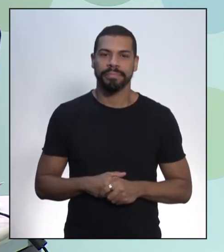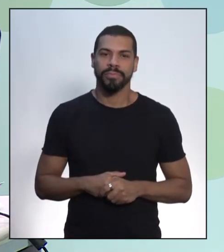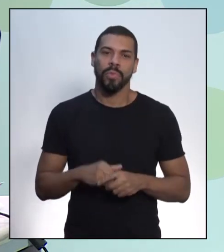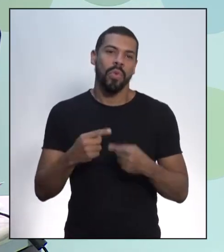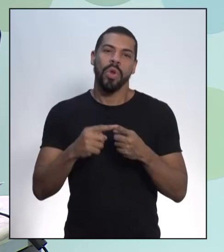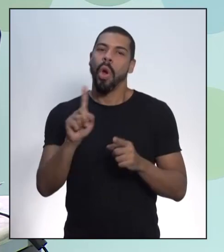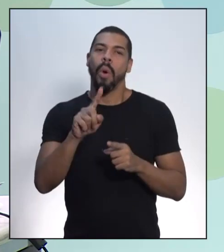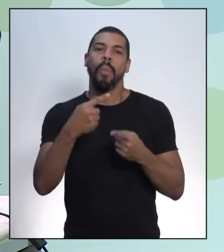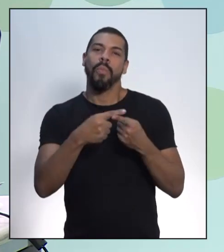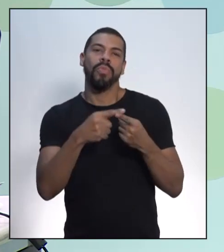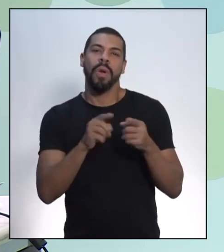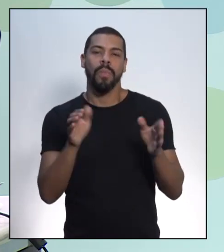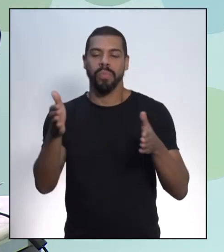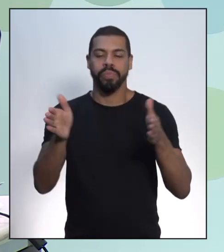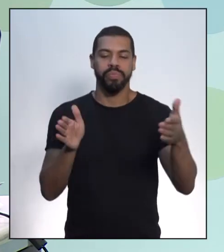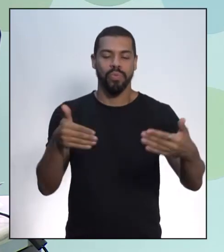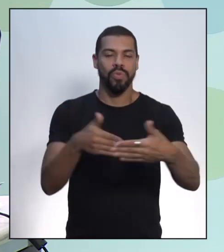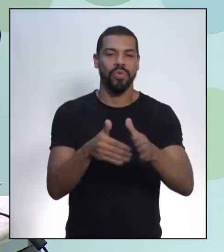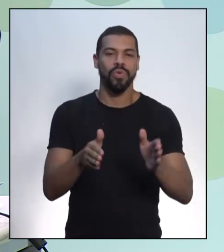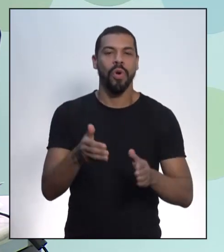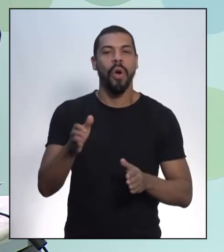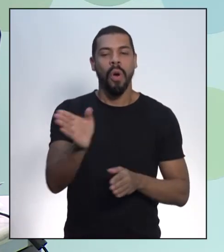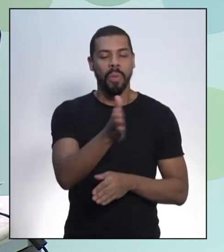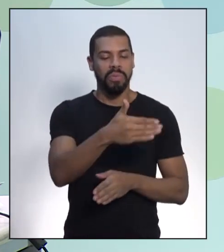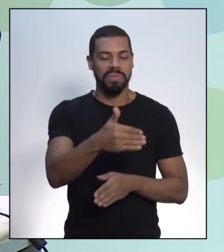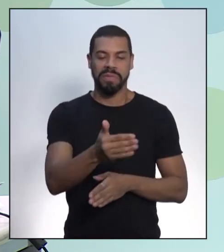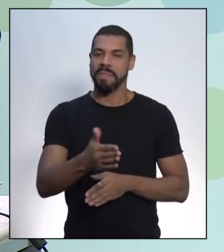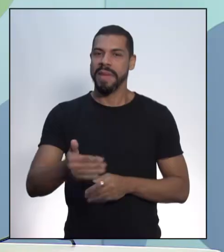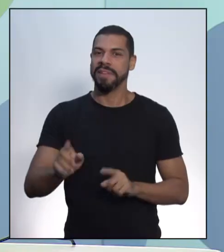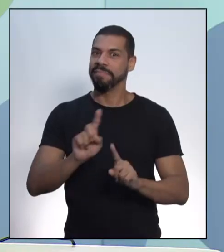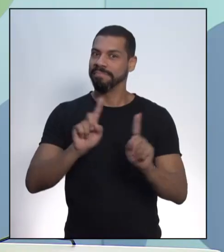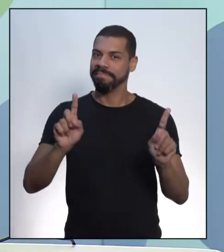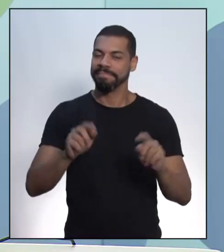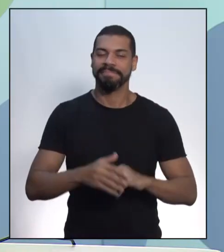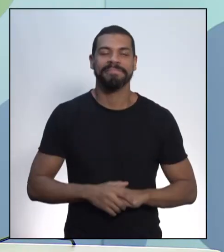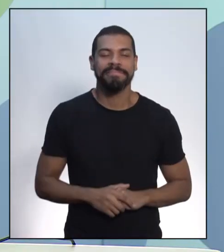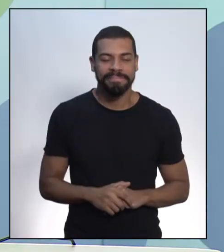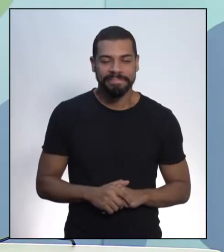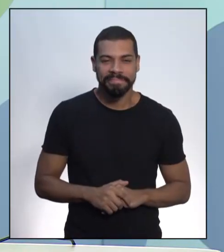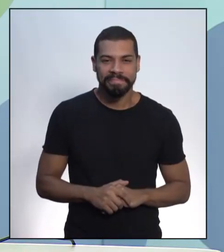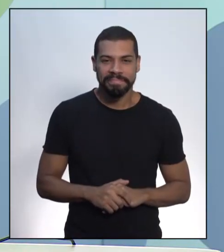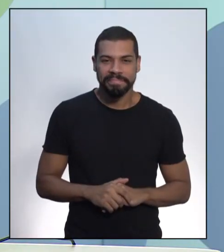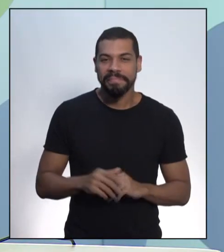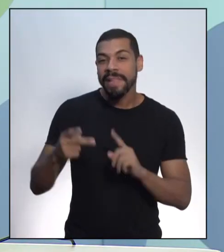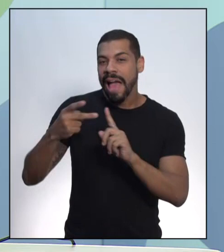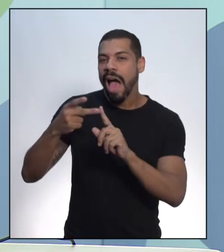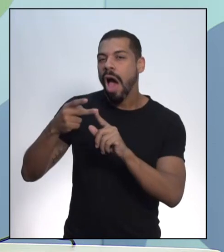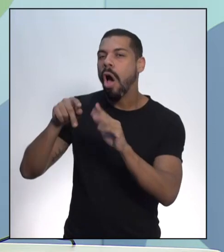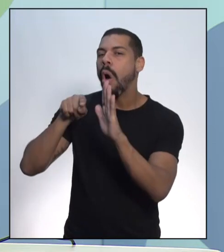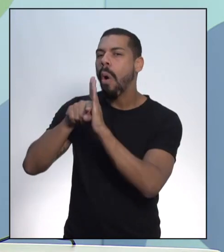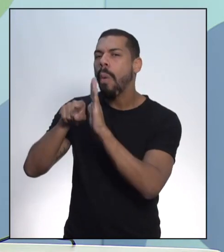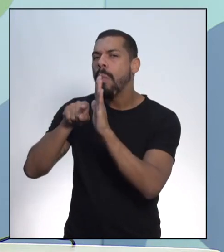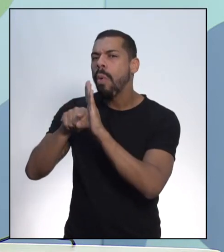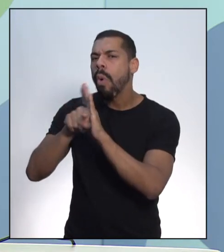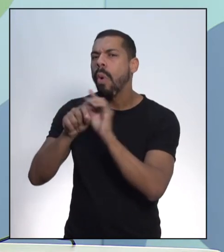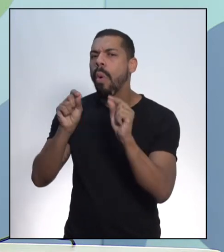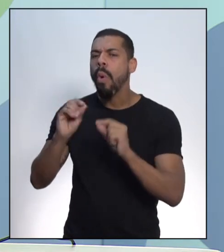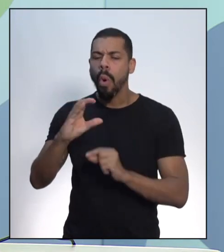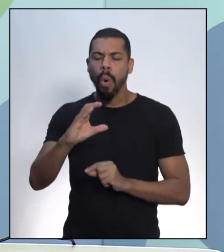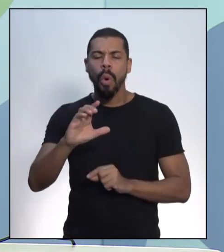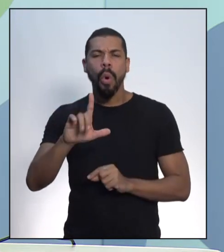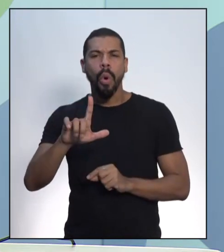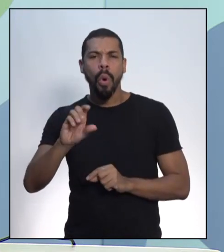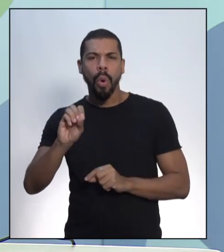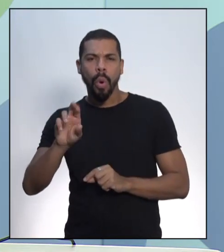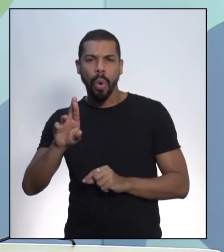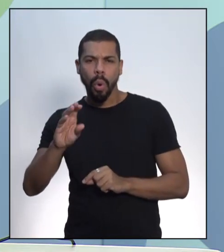do aquário que deveria fazer a filtragem, tá ok? E tem mais uma pergunta aqui. A pergunta é a seguinte. O cloro utilizado é o mesmo